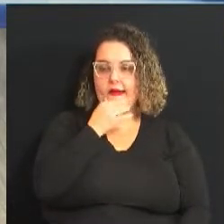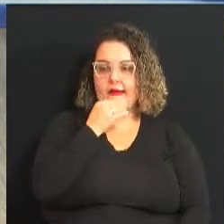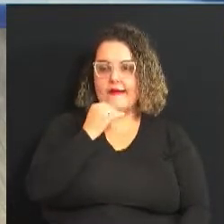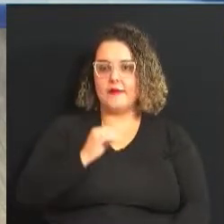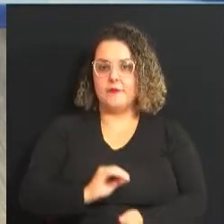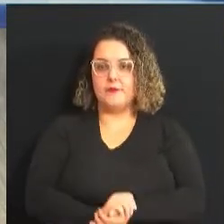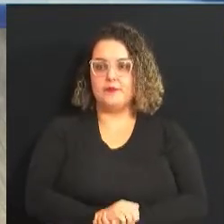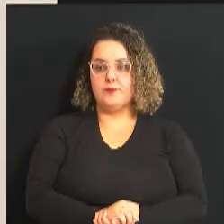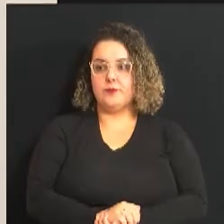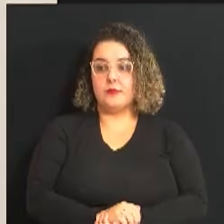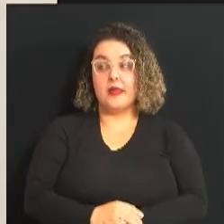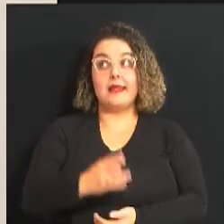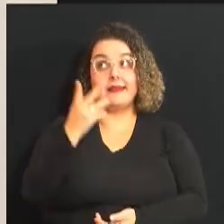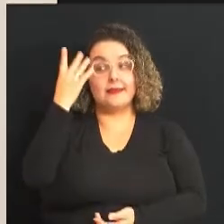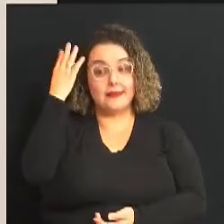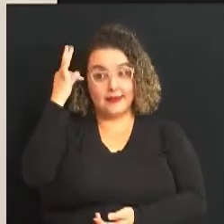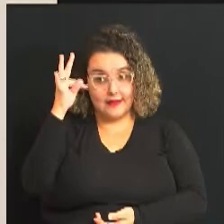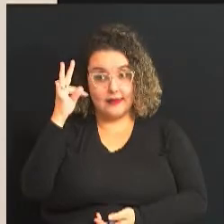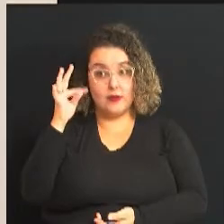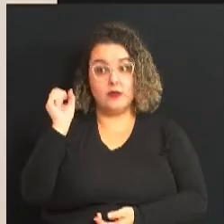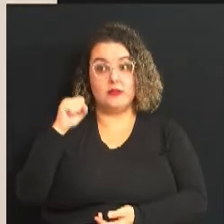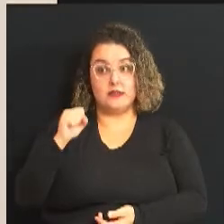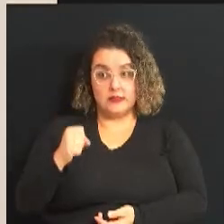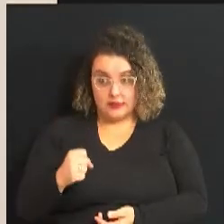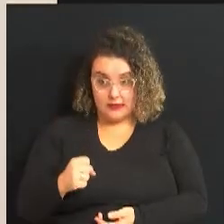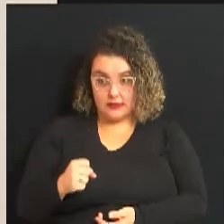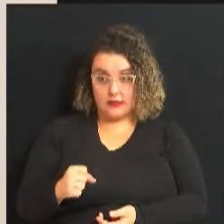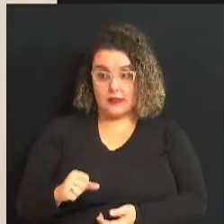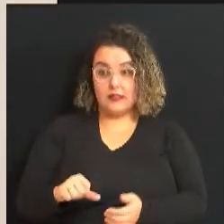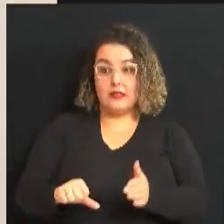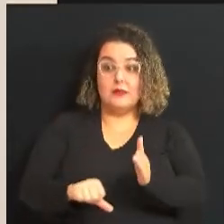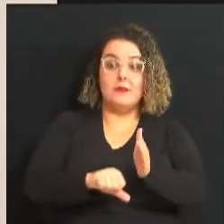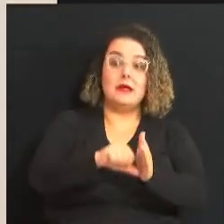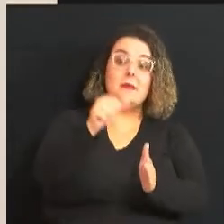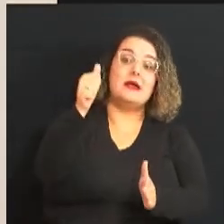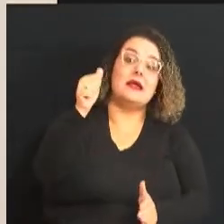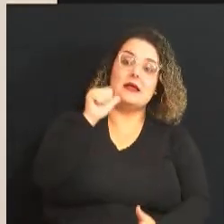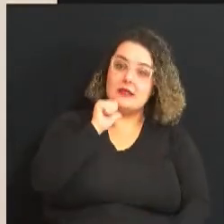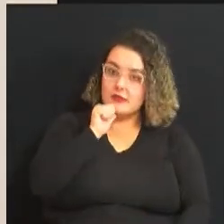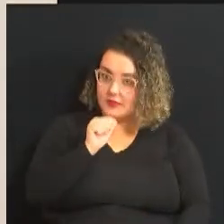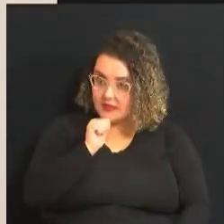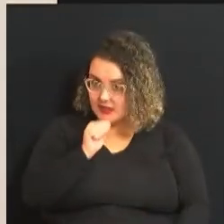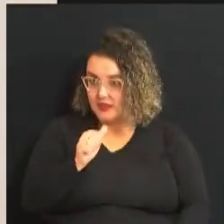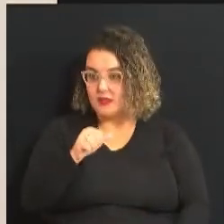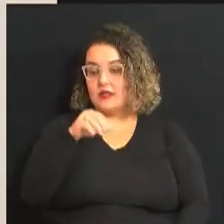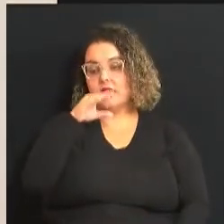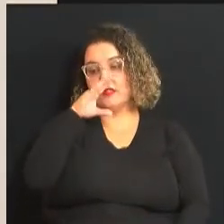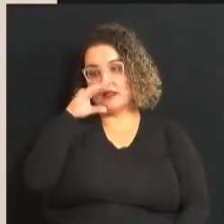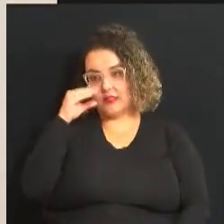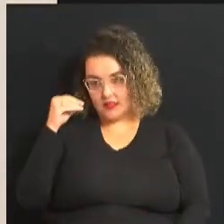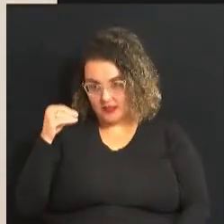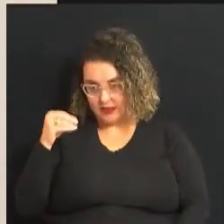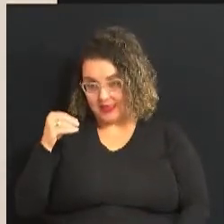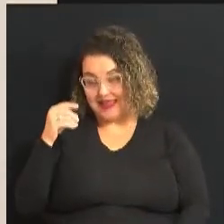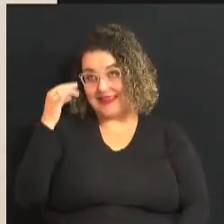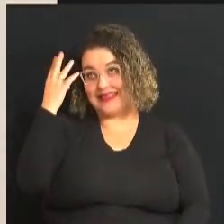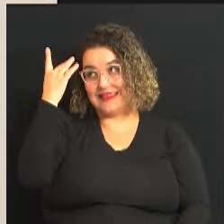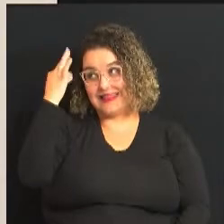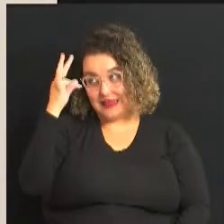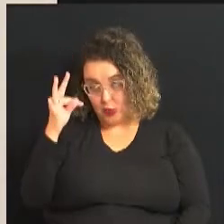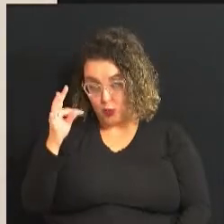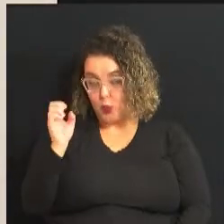Na teoria, sim. Você está dizendo a primeira vez, lá na primeira menstruação da adolescência, teoricamente,